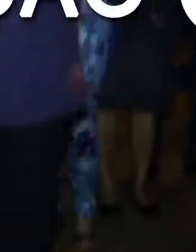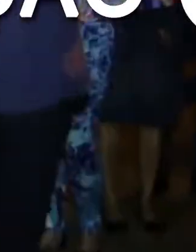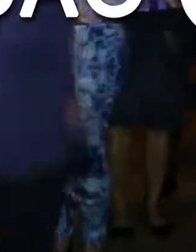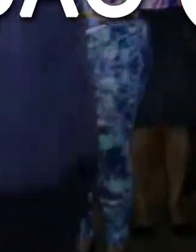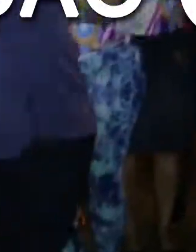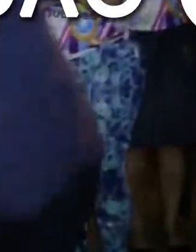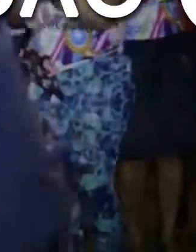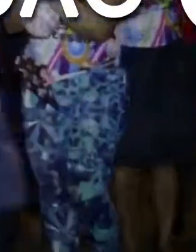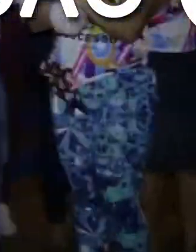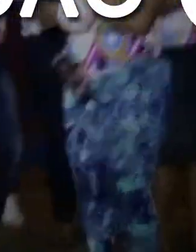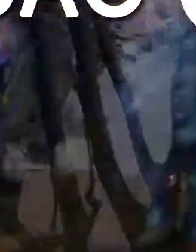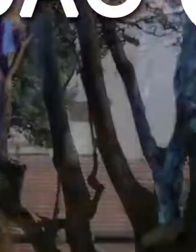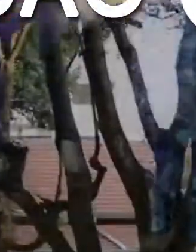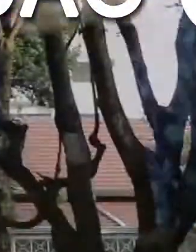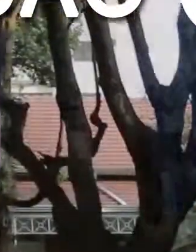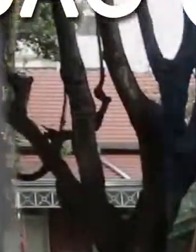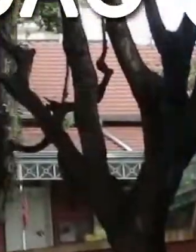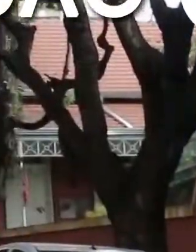Participação.